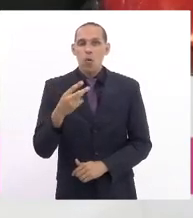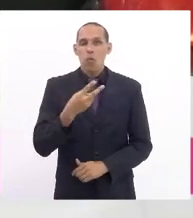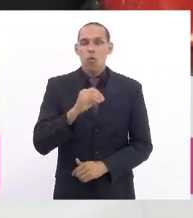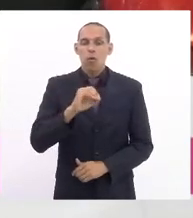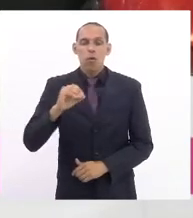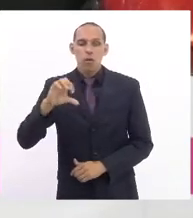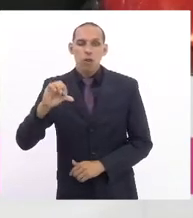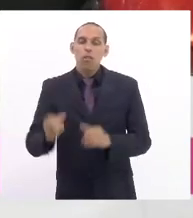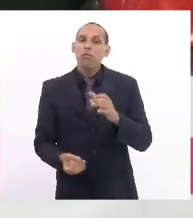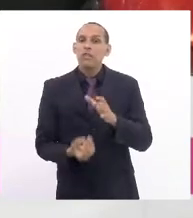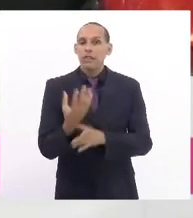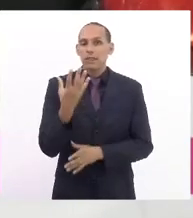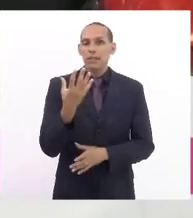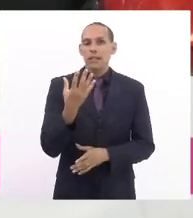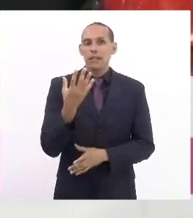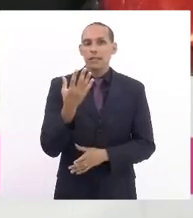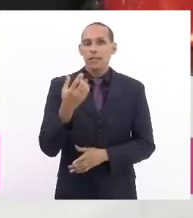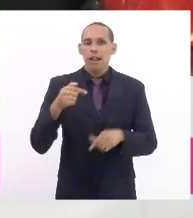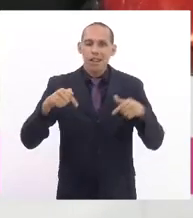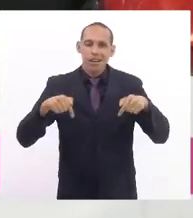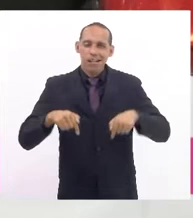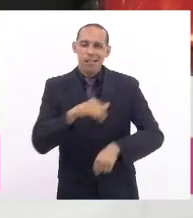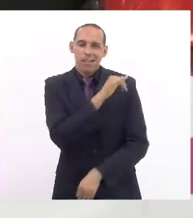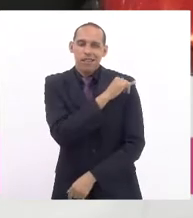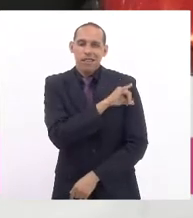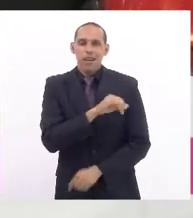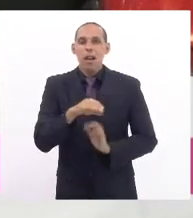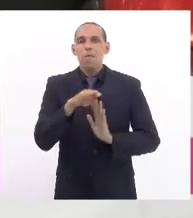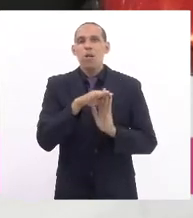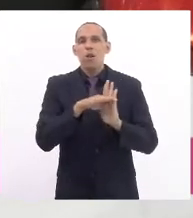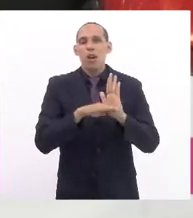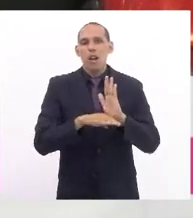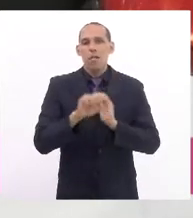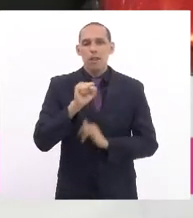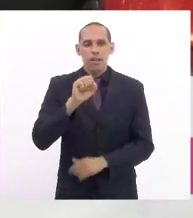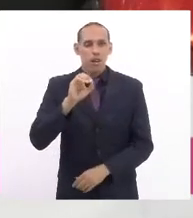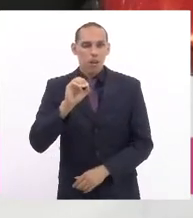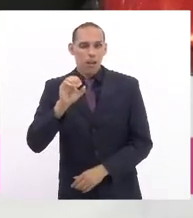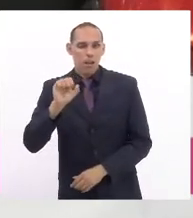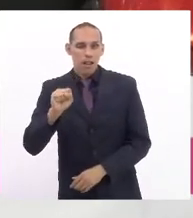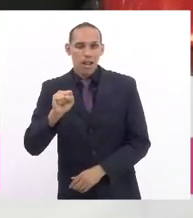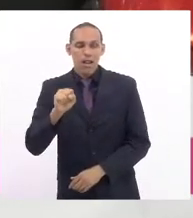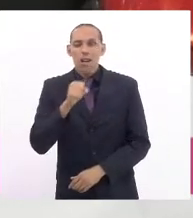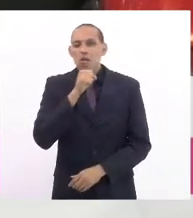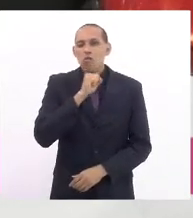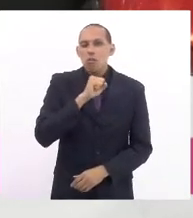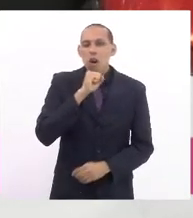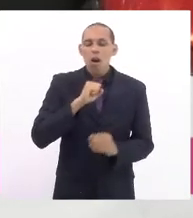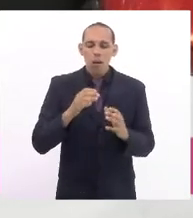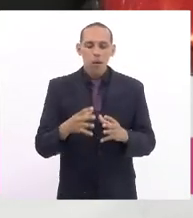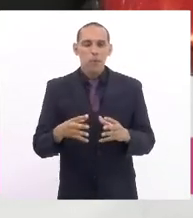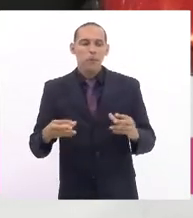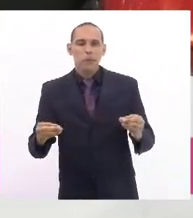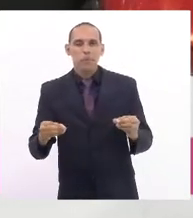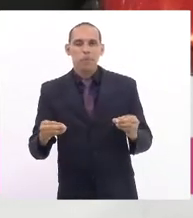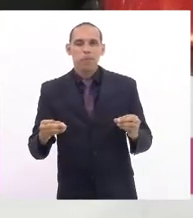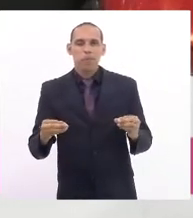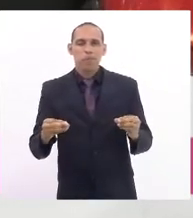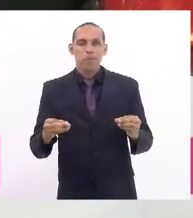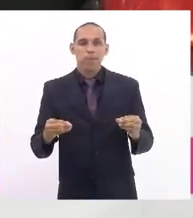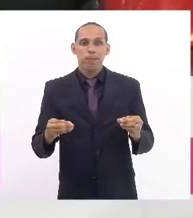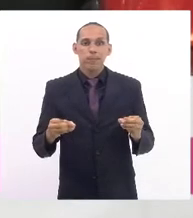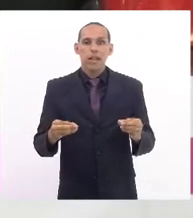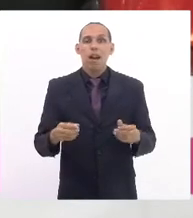cria, no âmbito do Estado do Rio de Janeiro, o programa SOS Idosos Desaparecidos. Pendente de